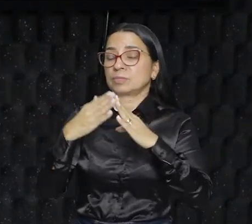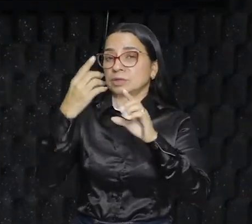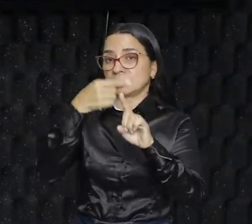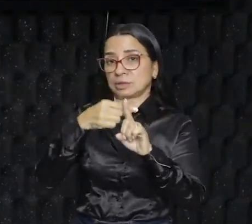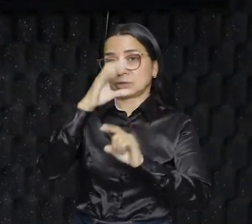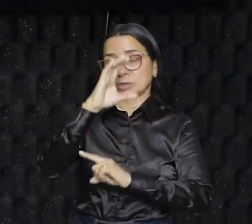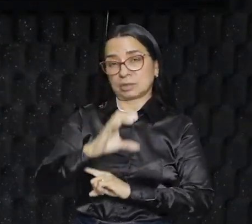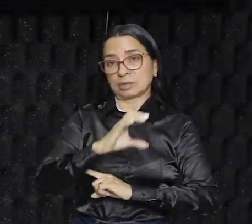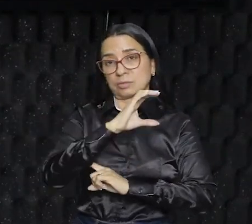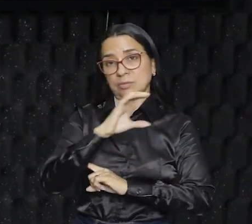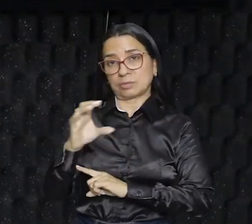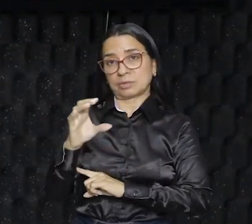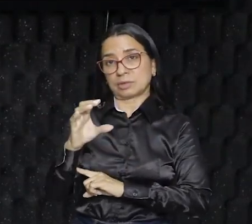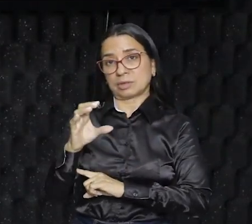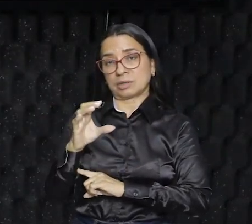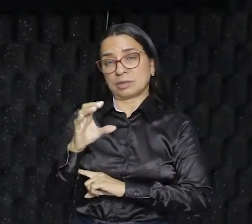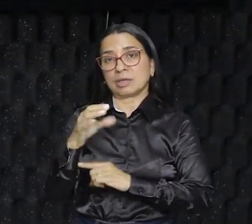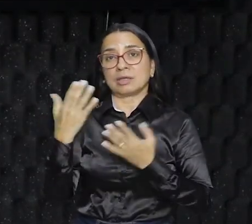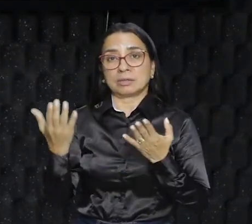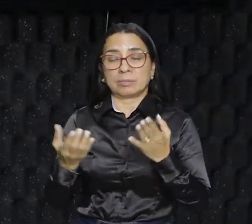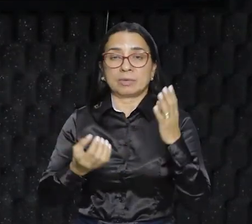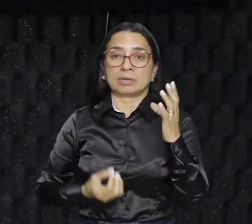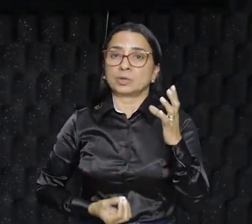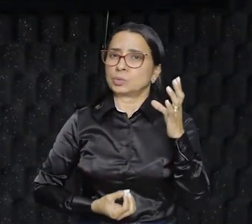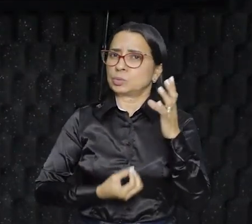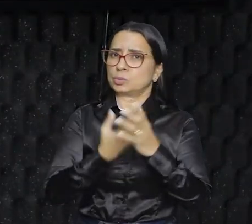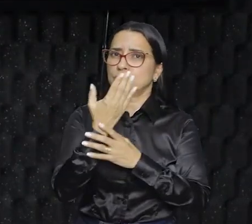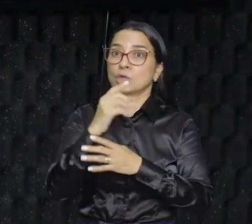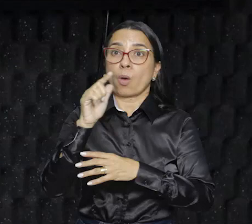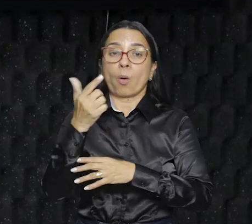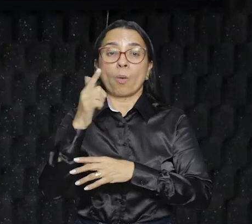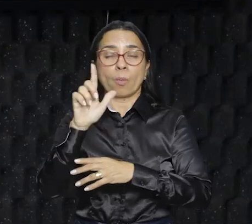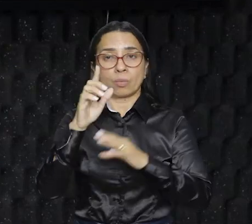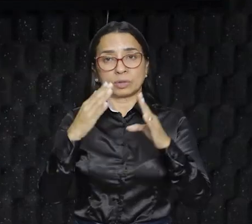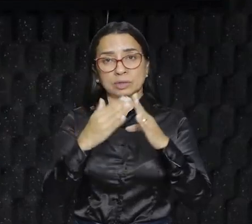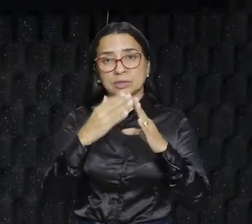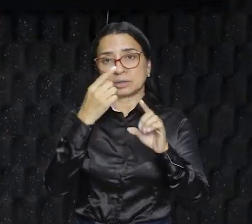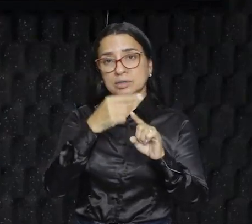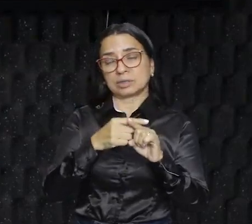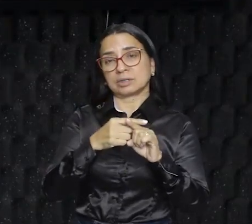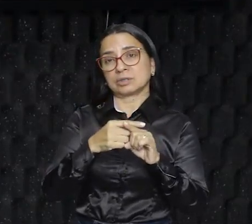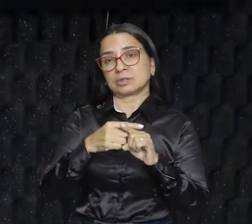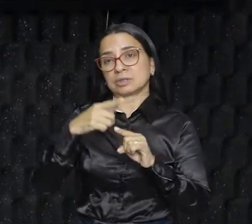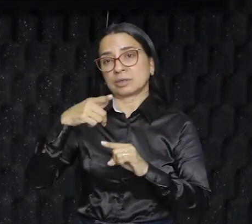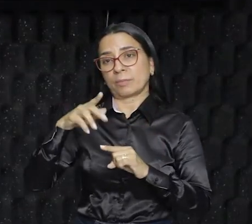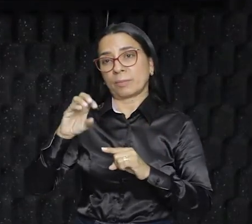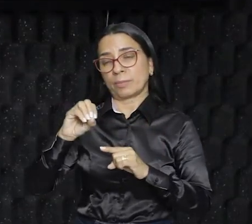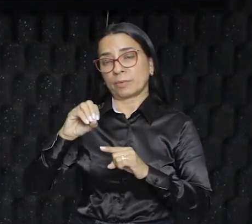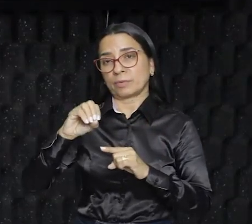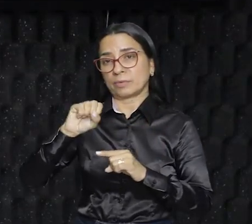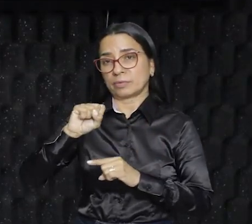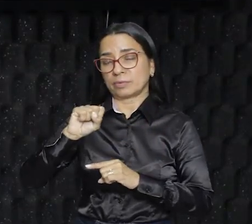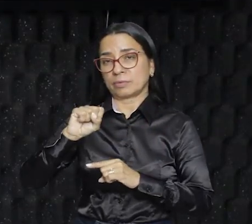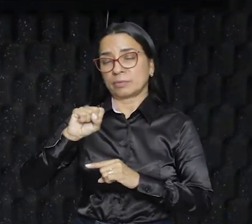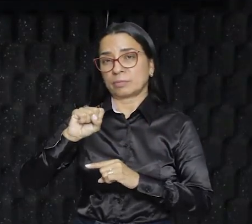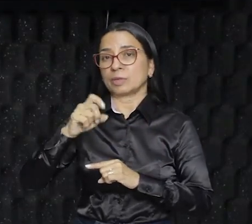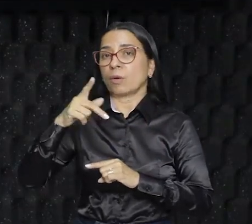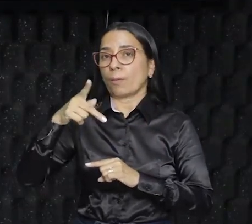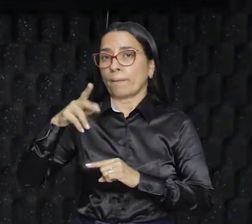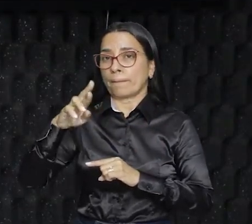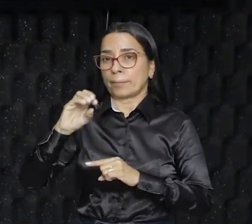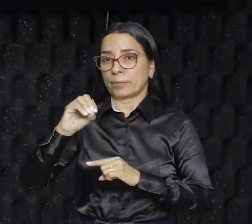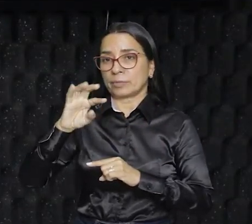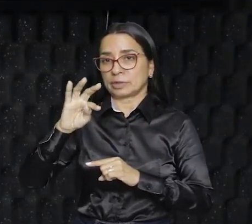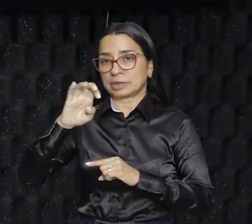outras igrejas protestantes, além de até mesmo servir como processo de alfabetização, com